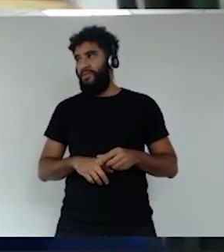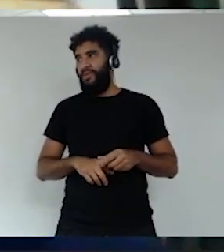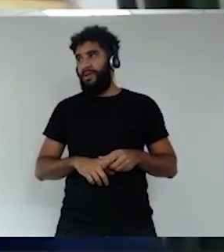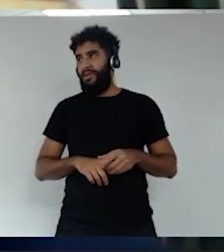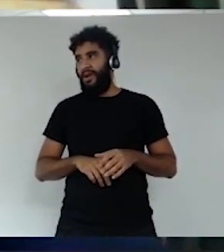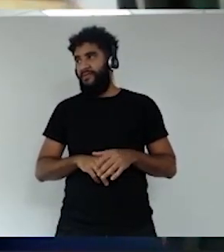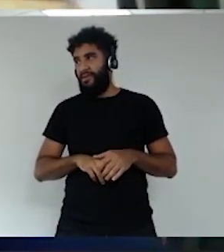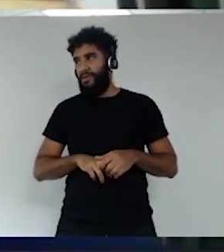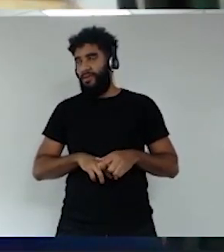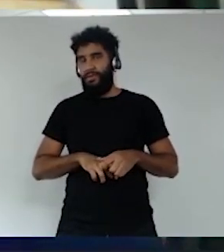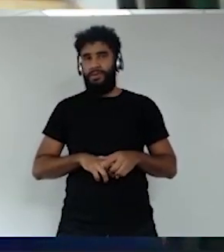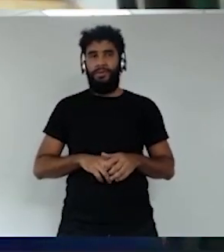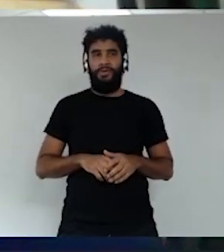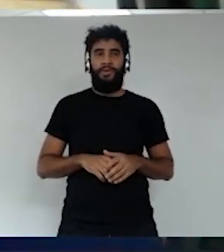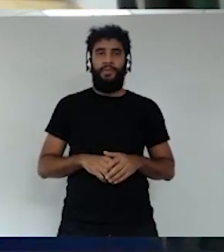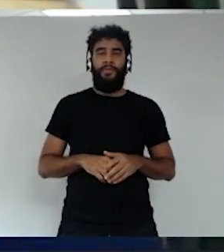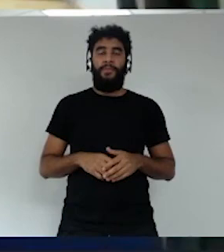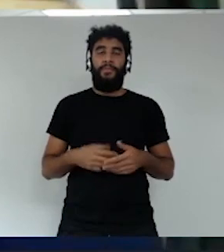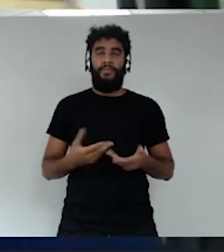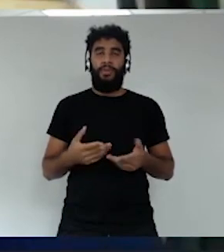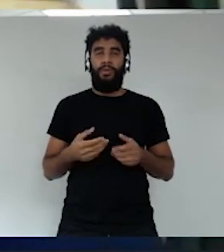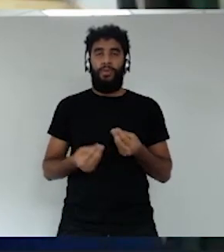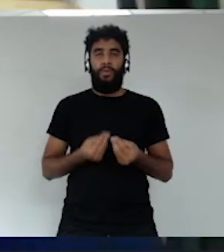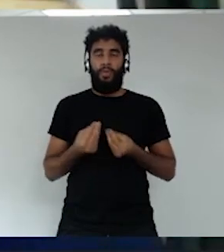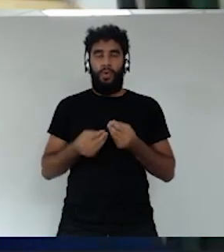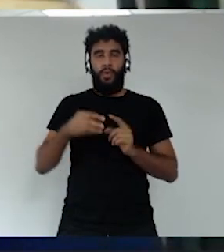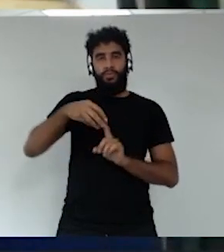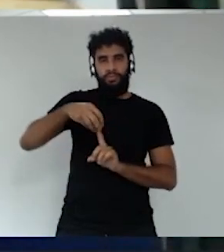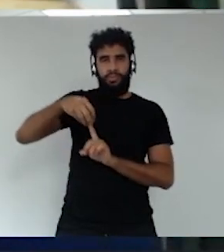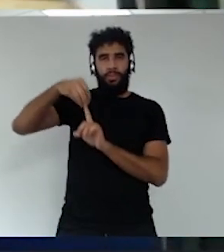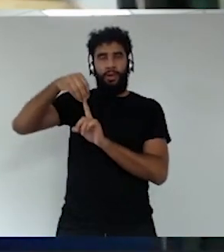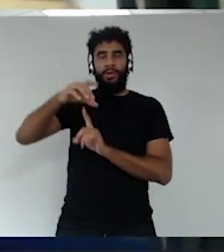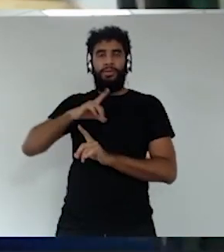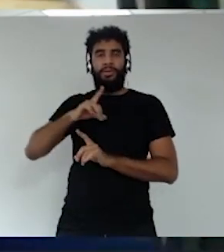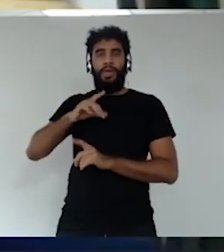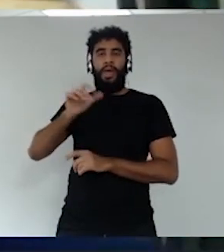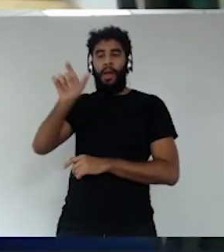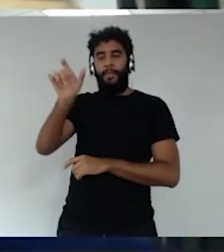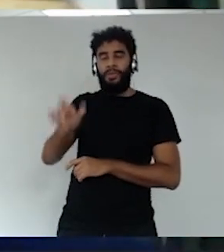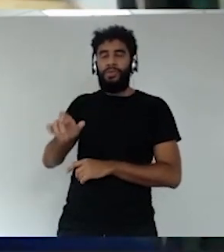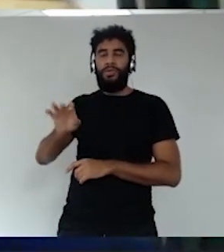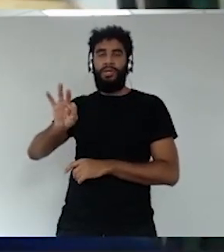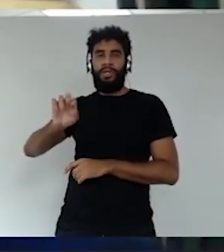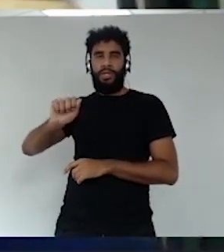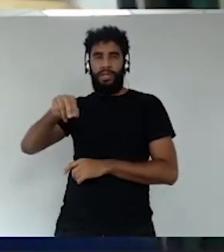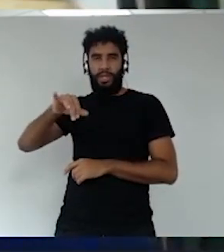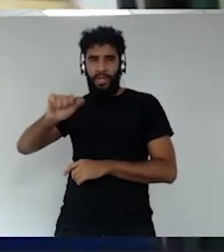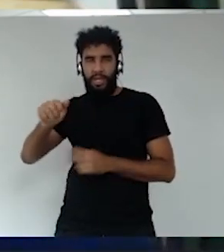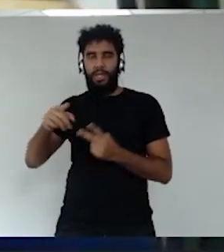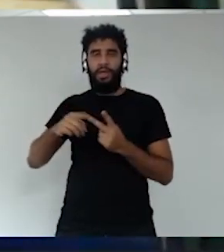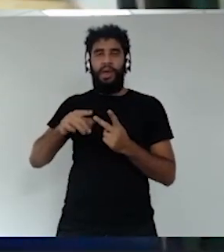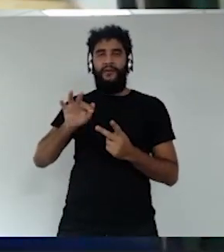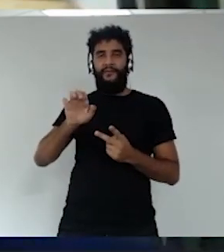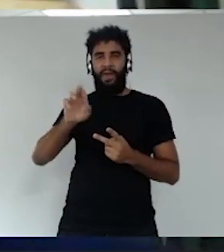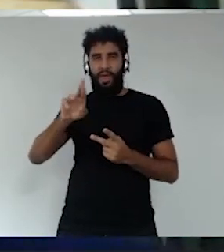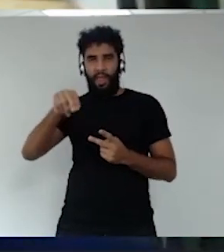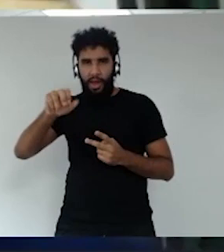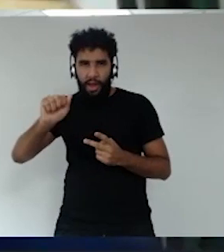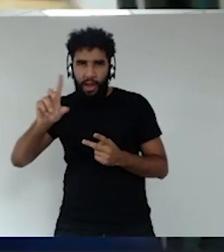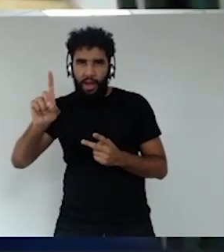Adolfo Braga, destacaria Tânia Almeida, destacaria Fernanda Levi,